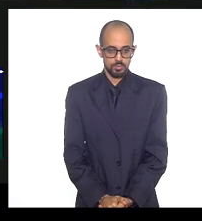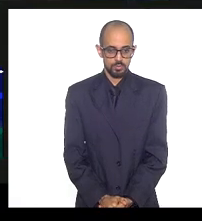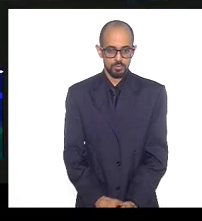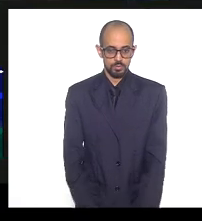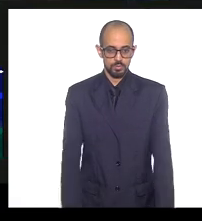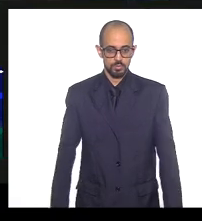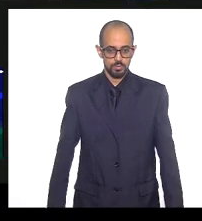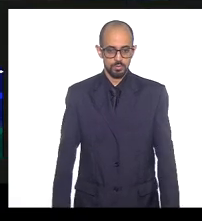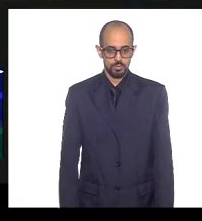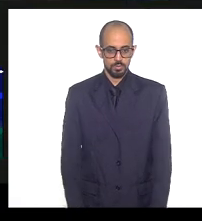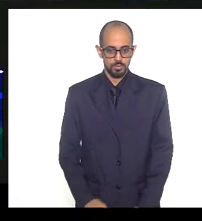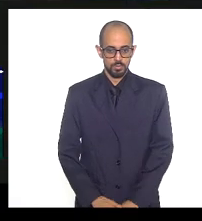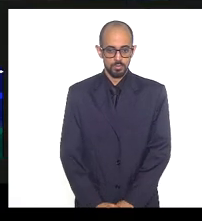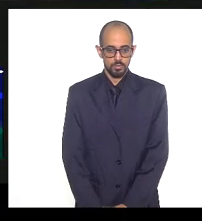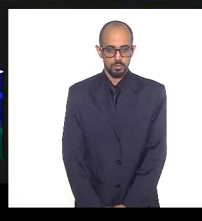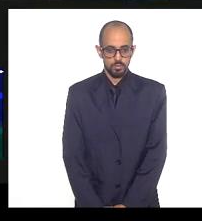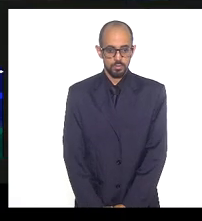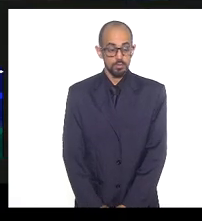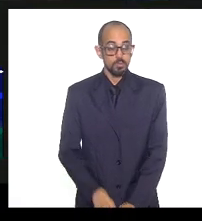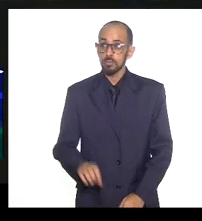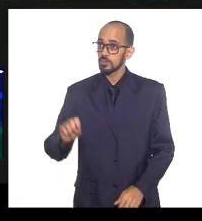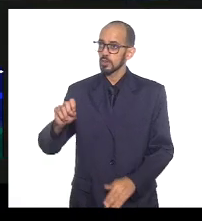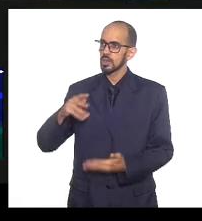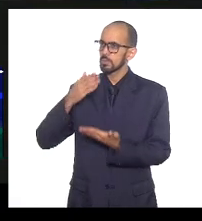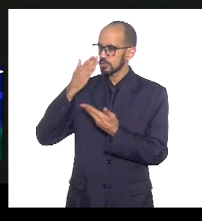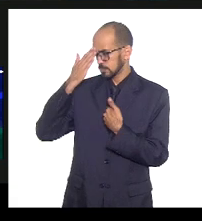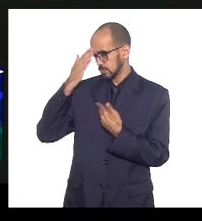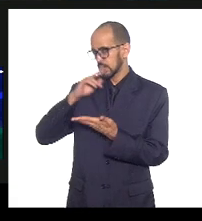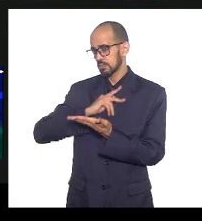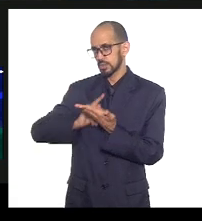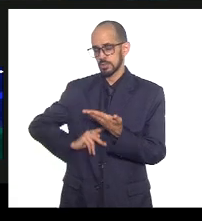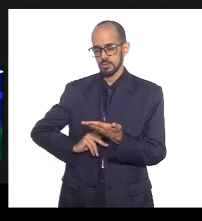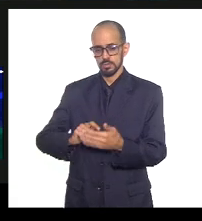Beleza, presidente, vamos embora. Tem uma emenda.